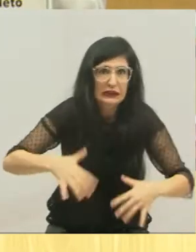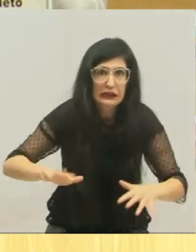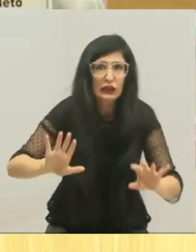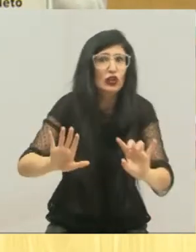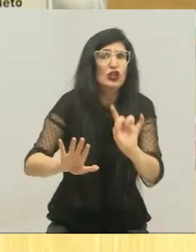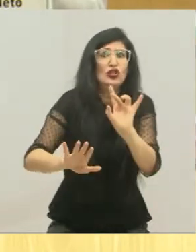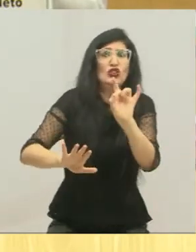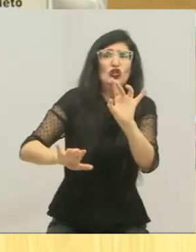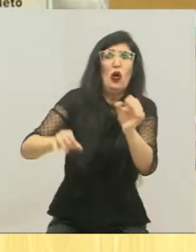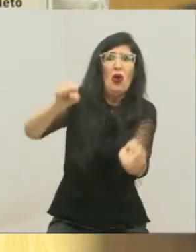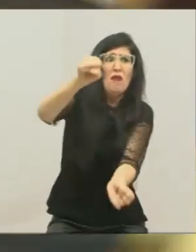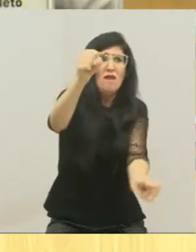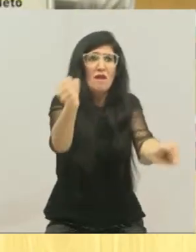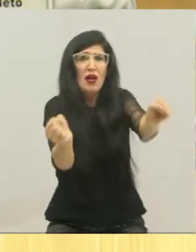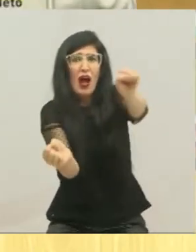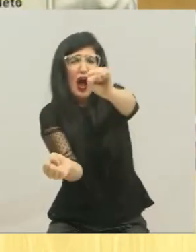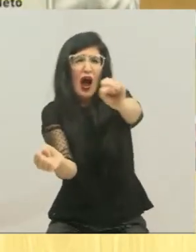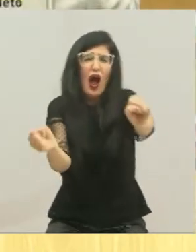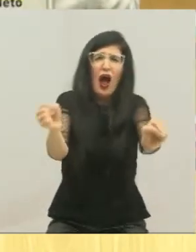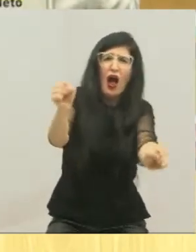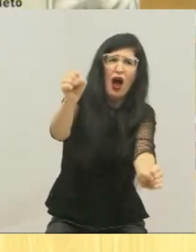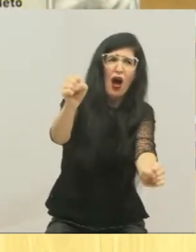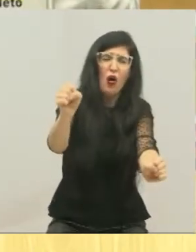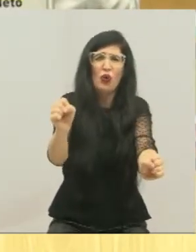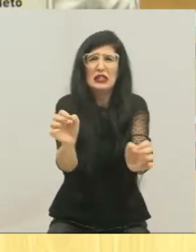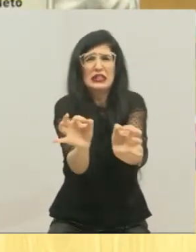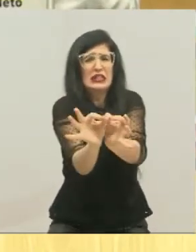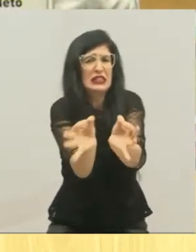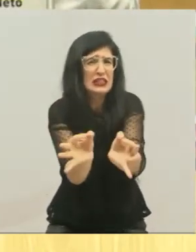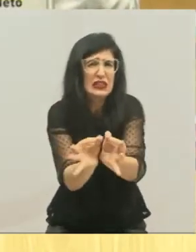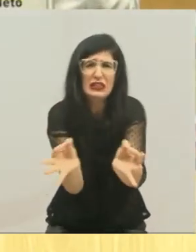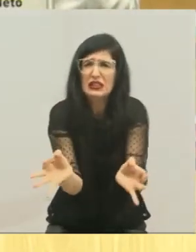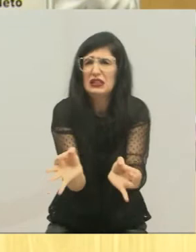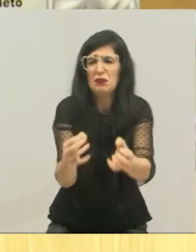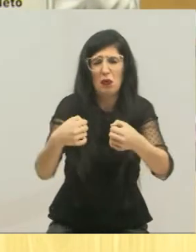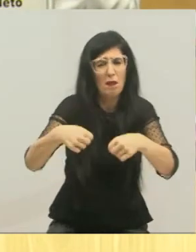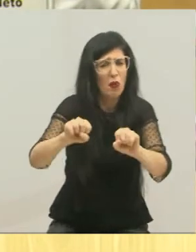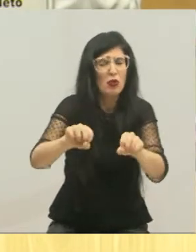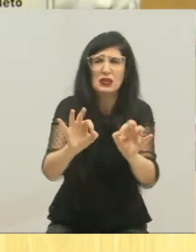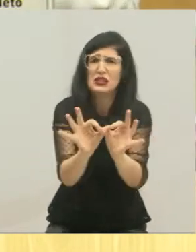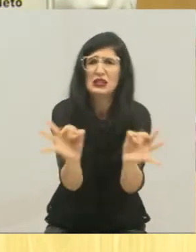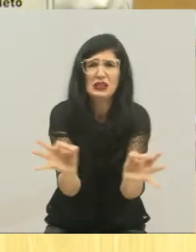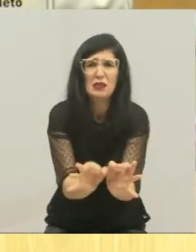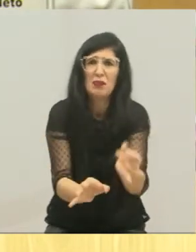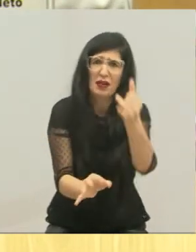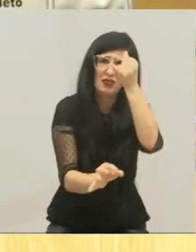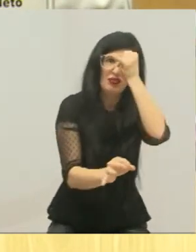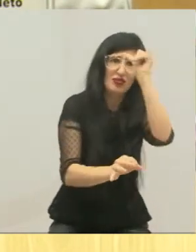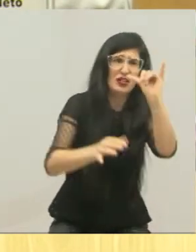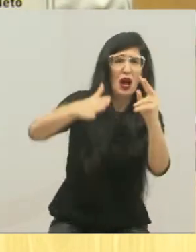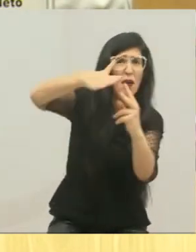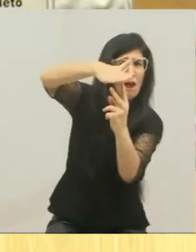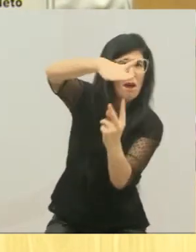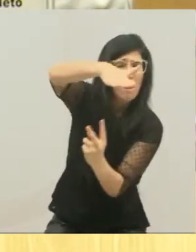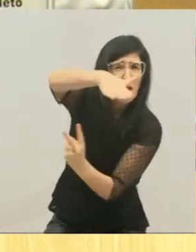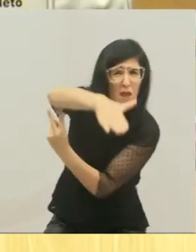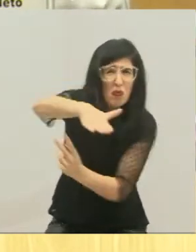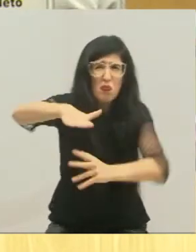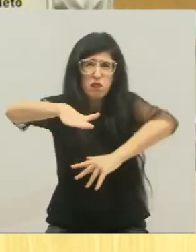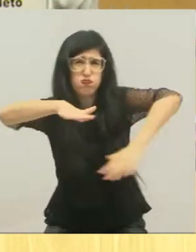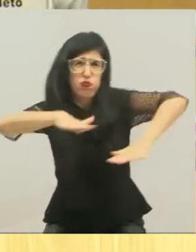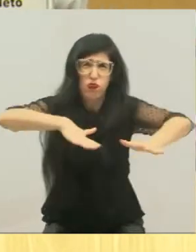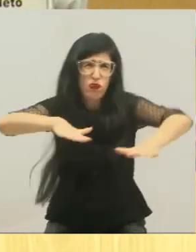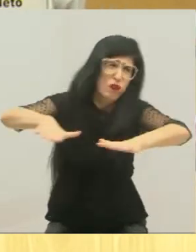somente de veículos condizentes com a sua estrutura, para que não seja danificada novamente. Situação esta que prejudica toda a população